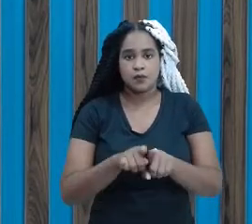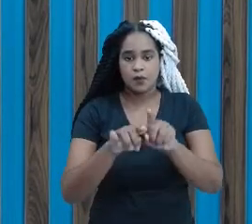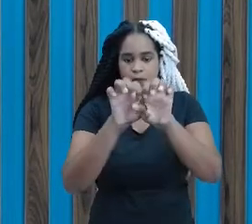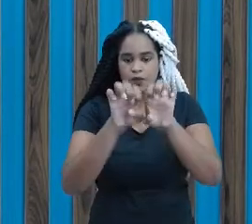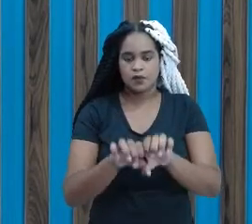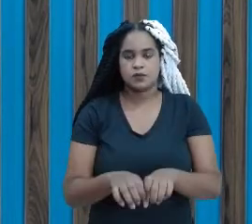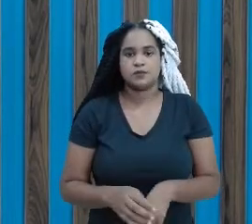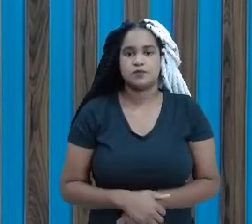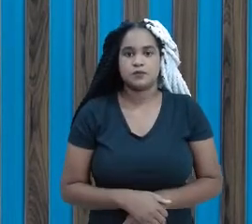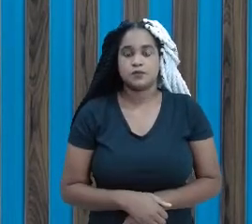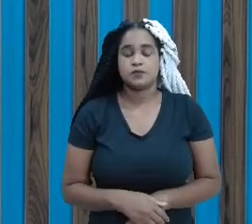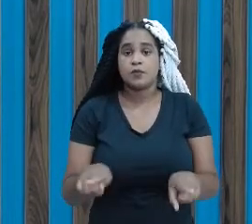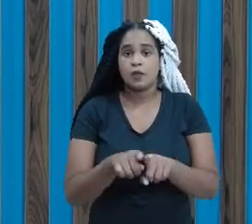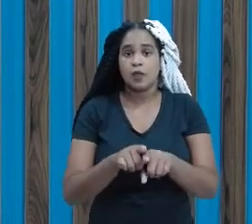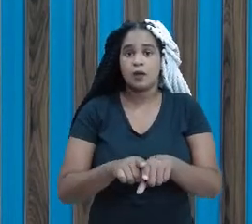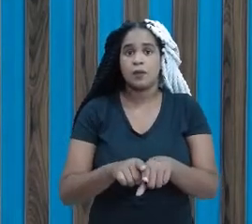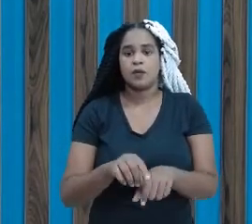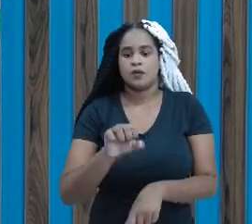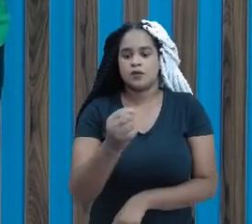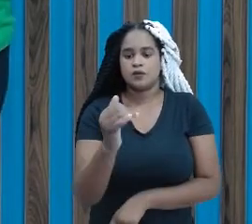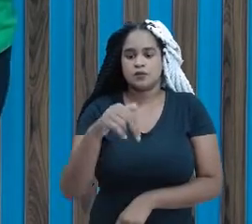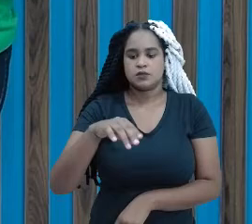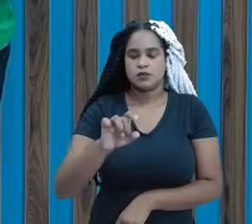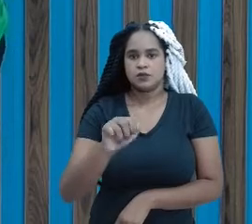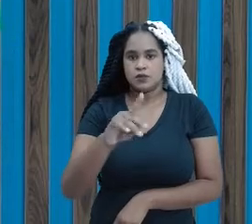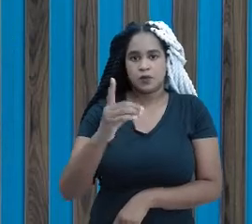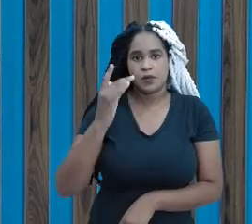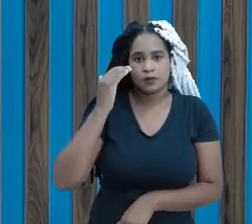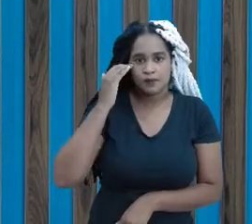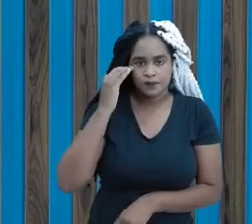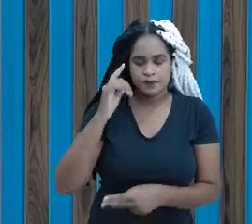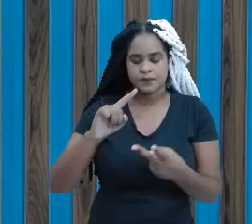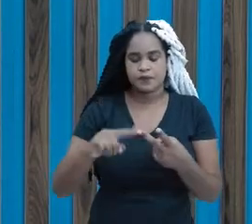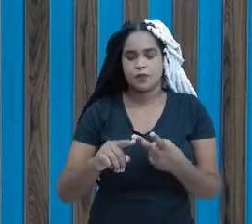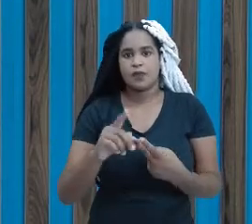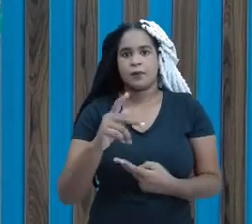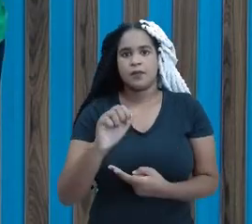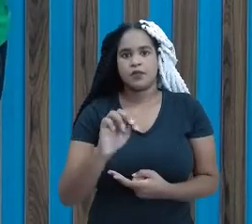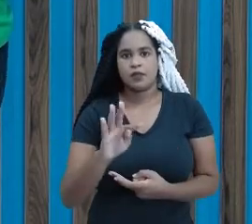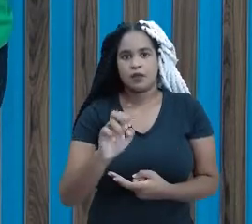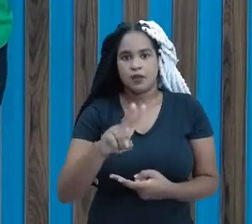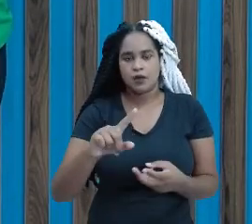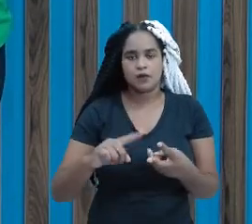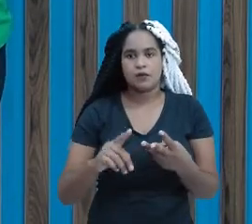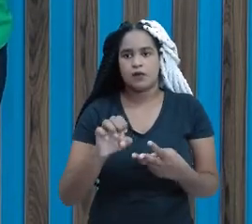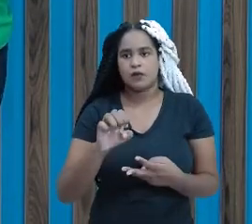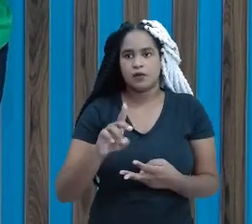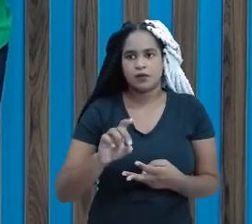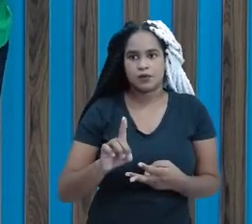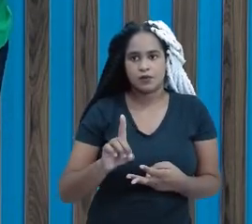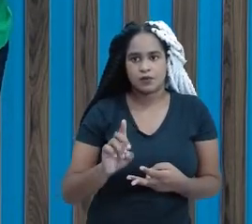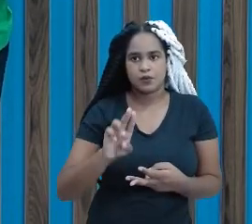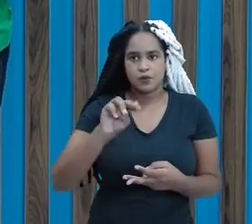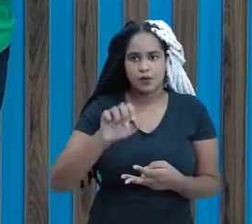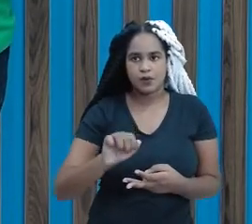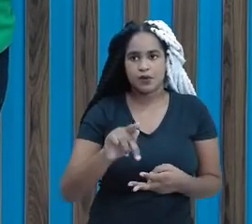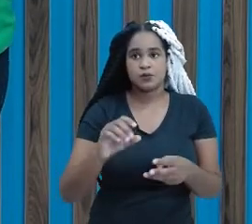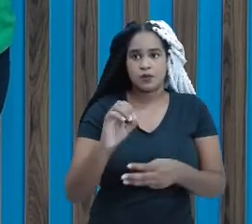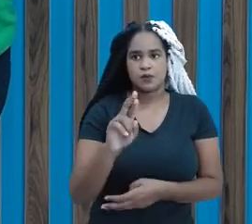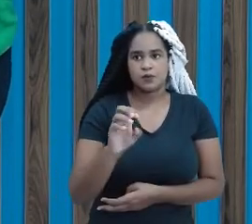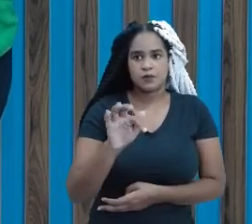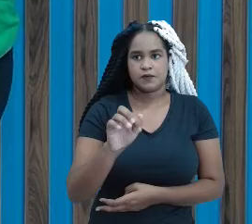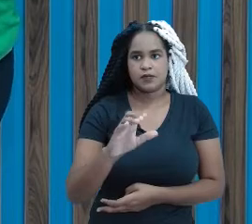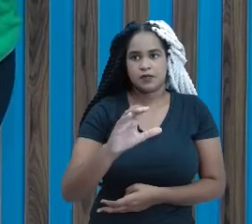estrutural. E as síndromes que vimos hoje, síndromes de Down, síndrome de Patau, Edwards, orofácil digital e